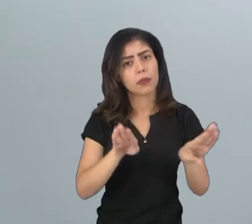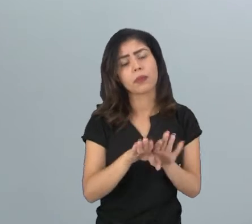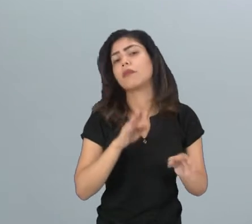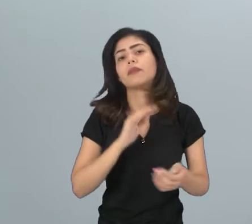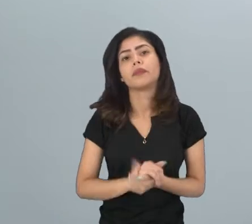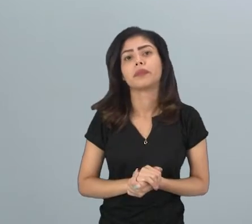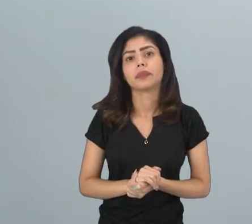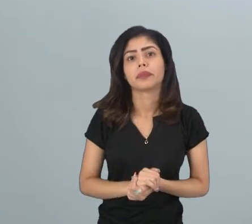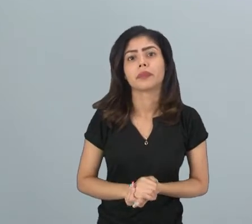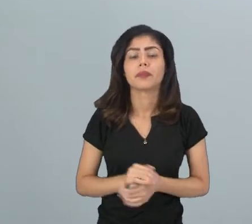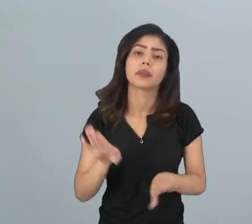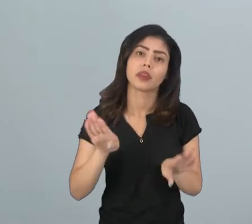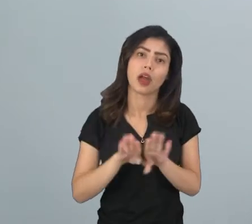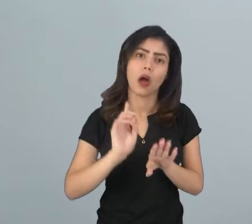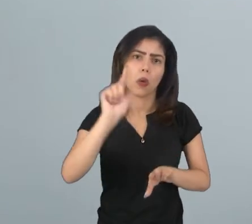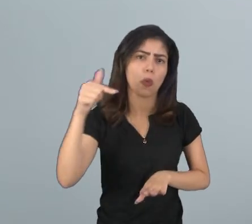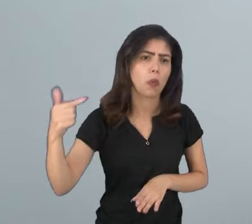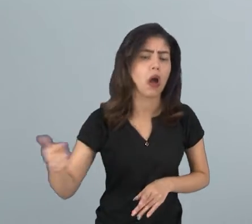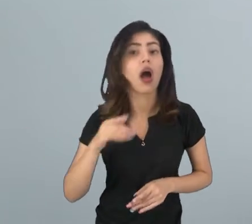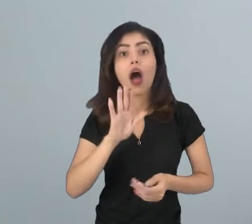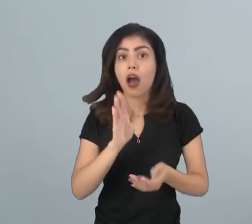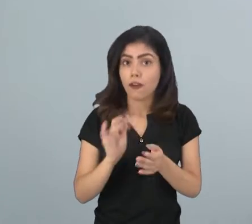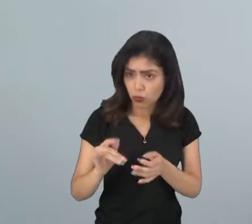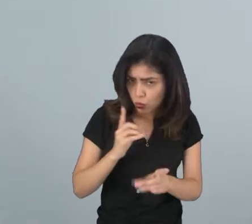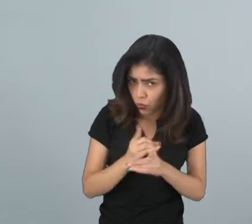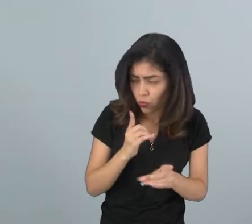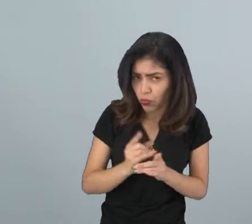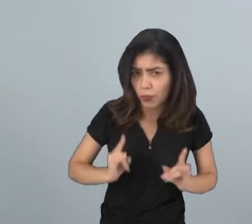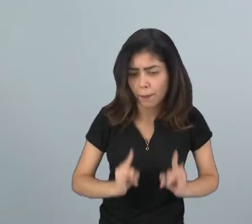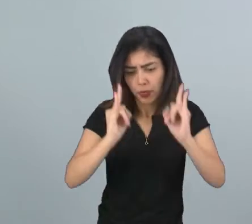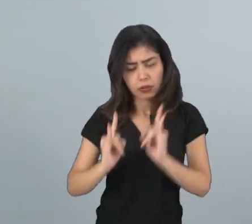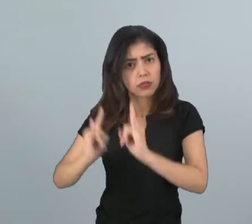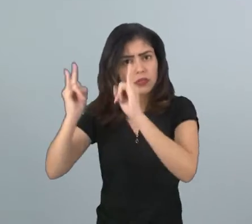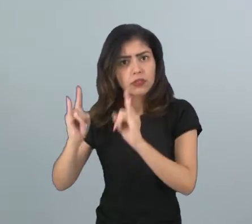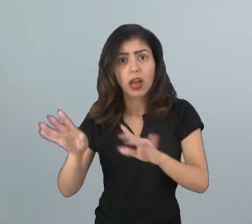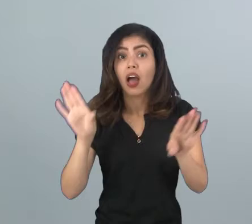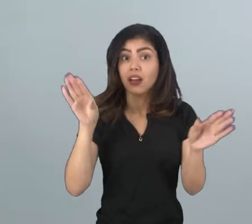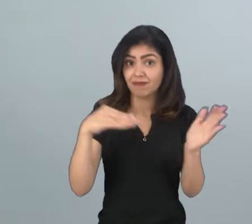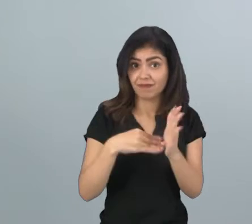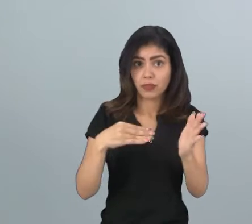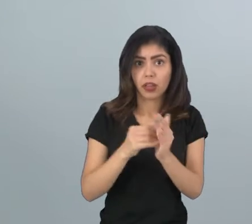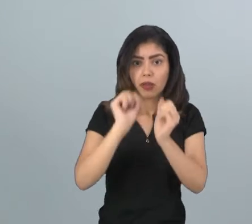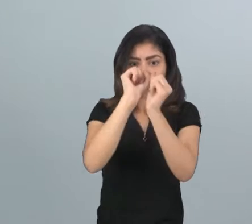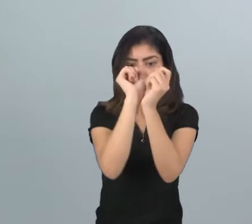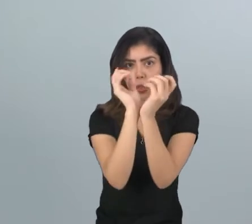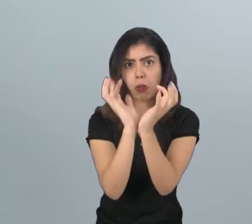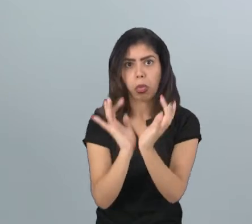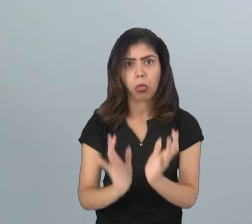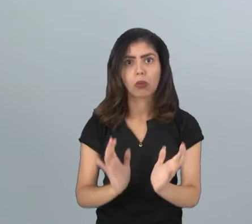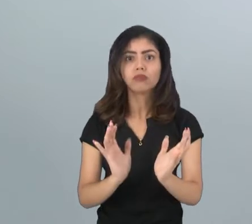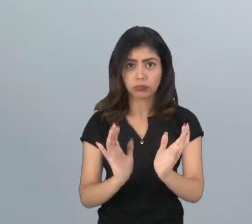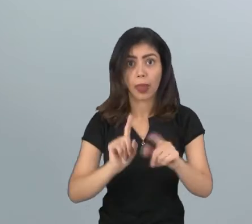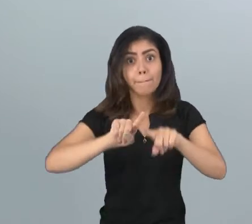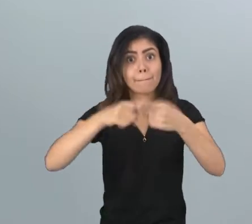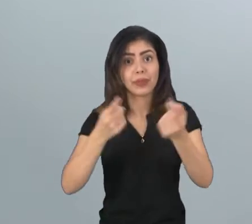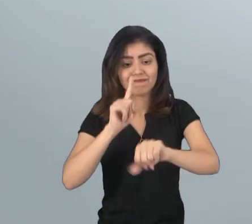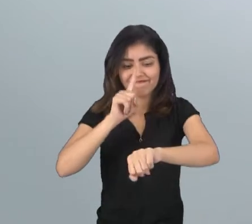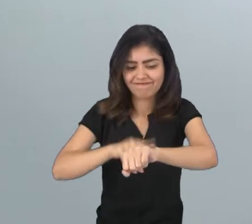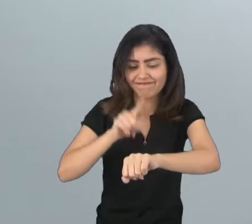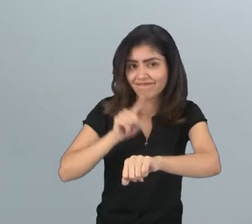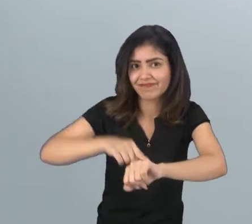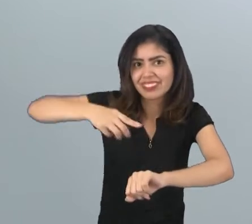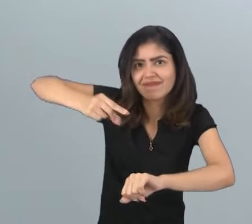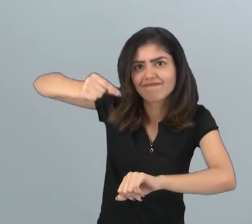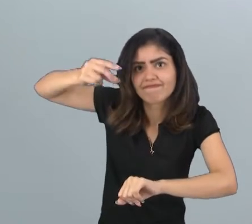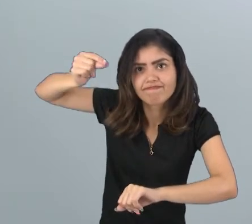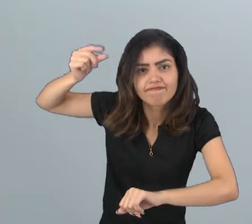encontrar prédios, alguns até abandonados, em forma precária, prestes a cair, mas que eles fazem tempo de